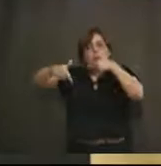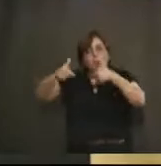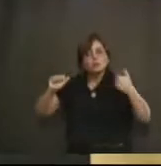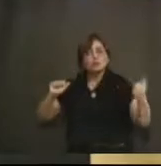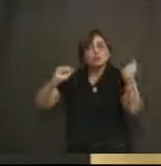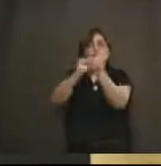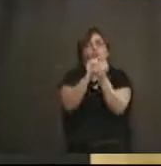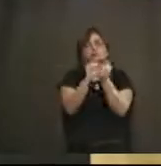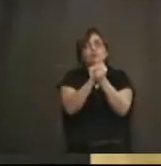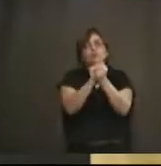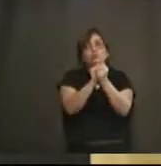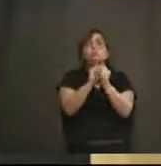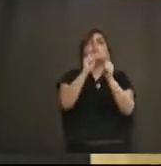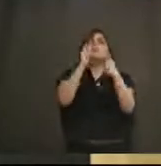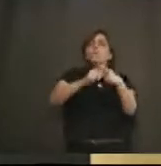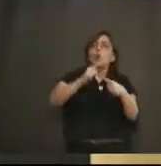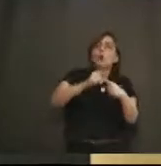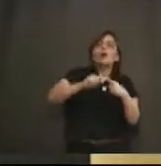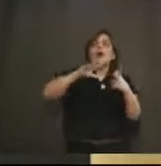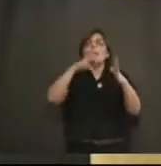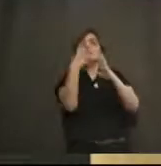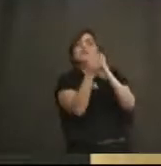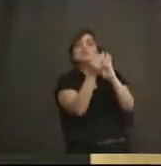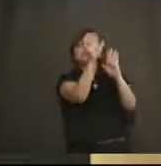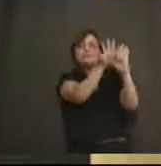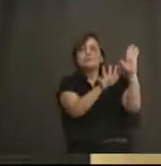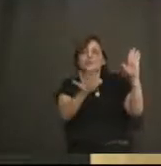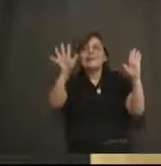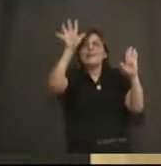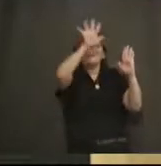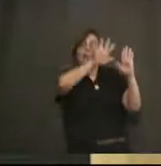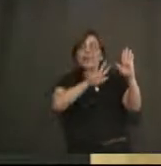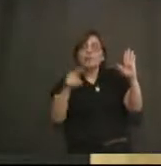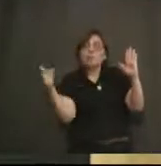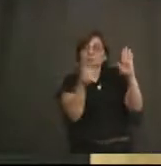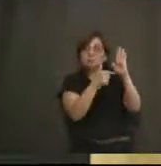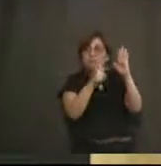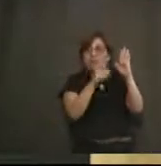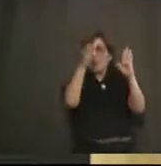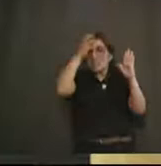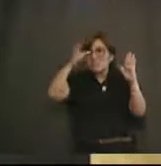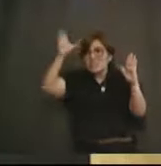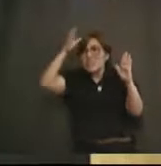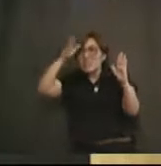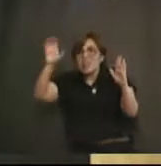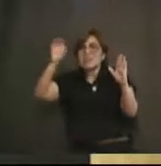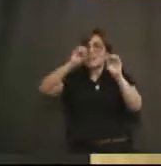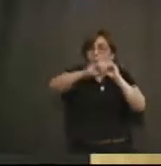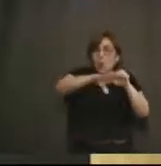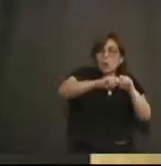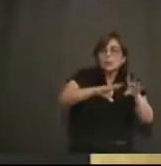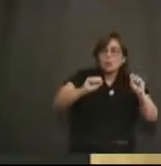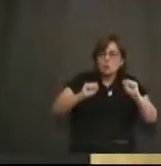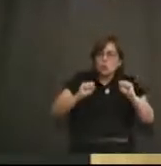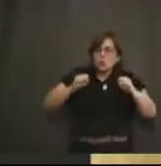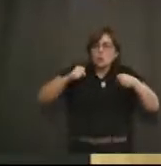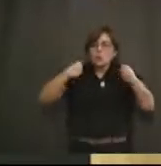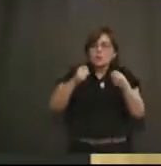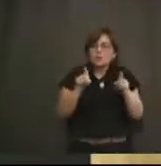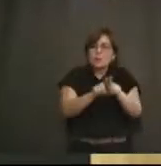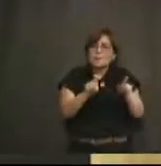que, na Amazônia como um todo, se fortaleça a ciência, se fortaleça a educação superior